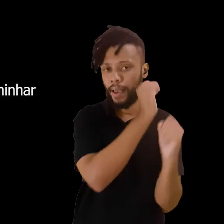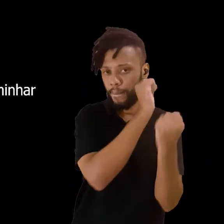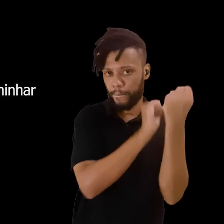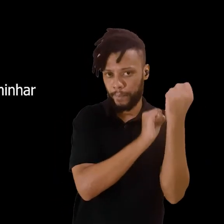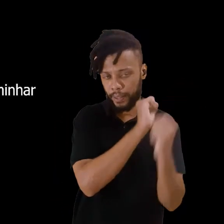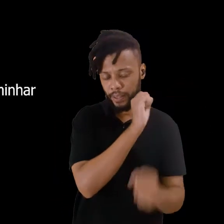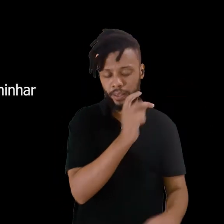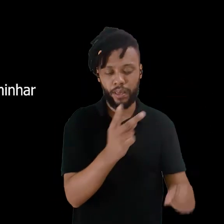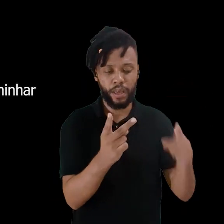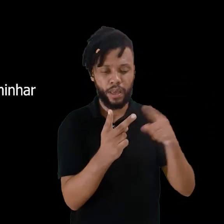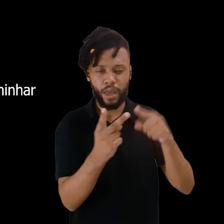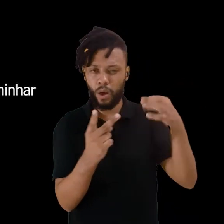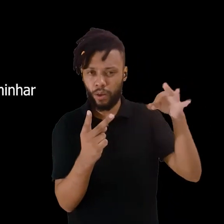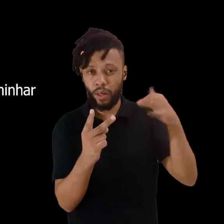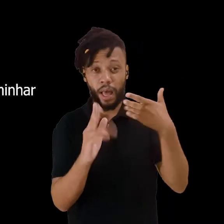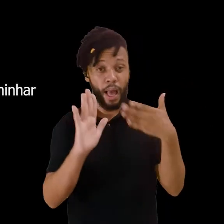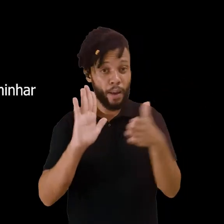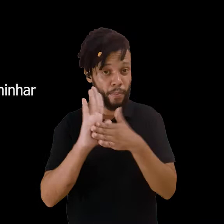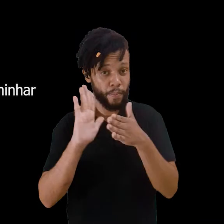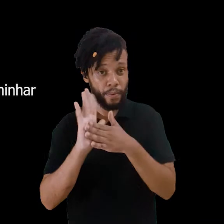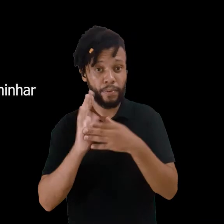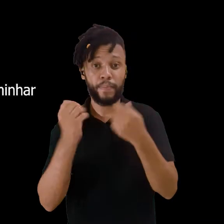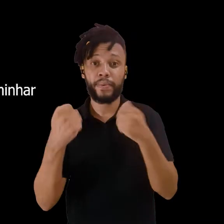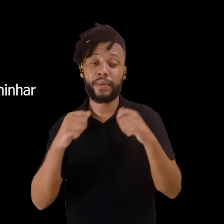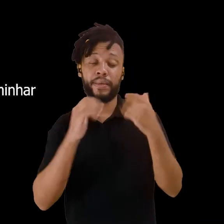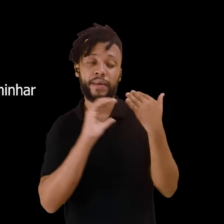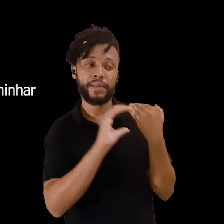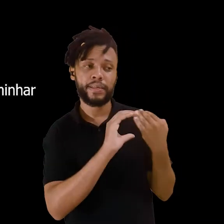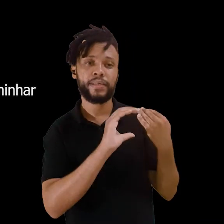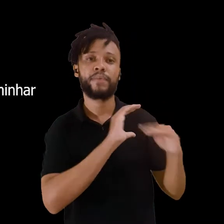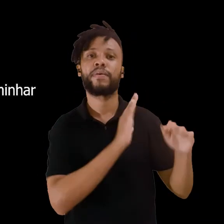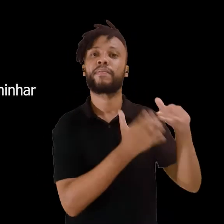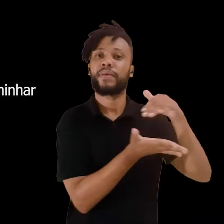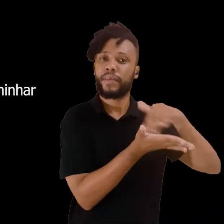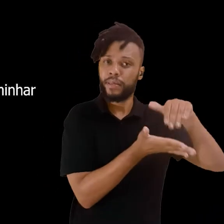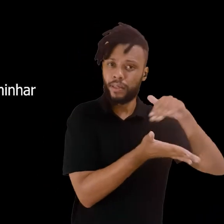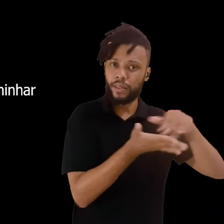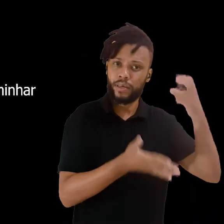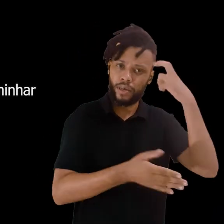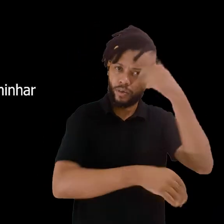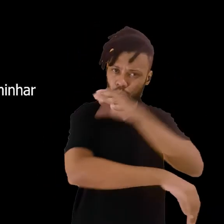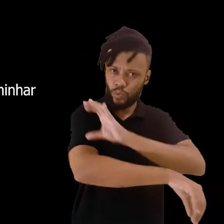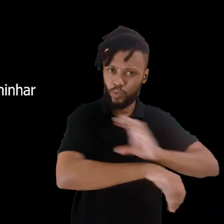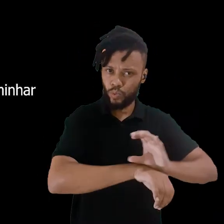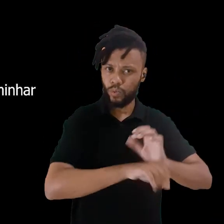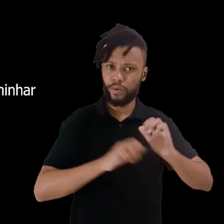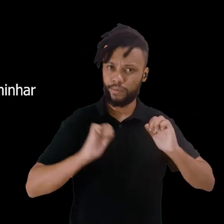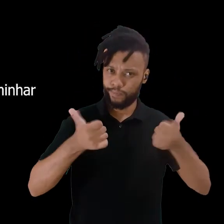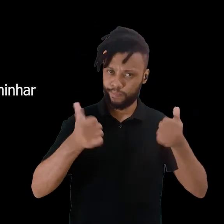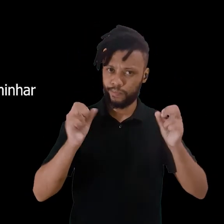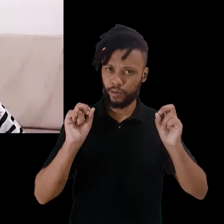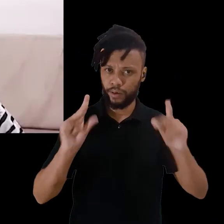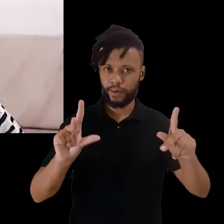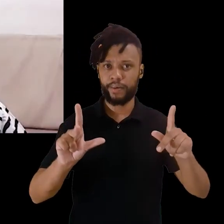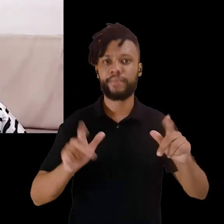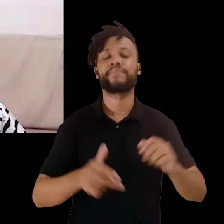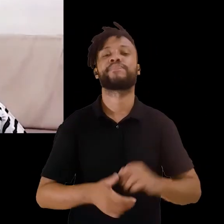patrocínio, e a outra, a proponente deve encaminhar para a Secretaria de Cultura, tá?